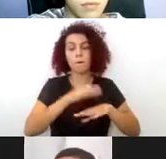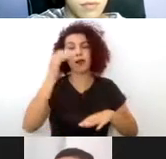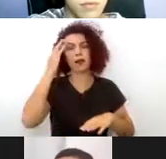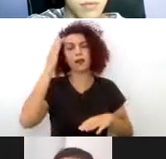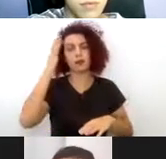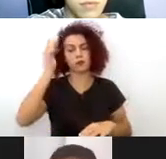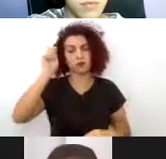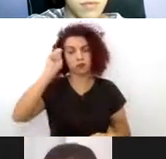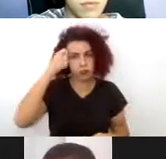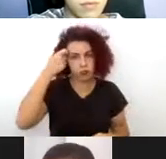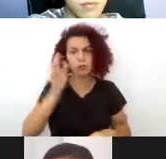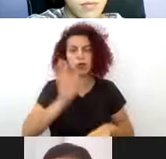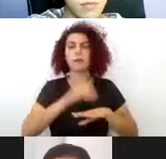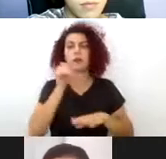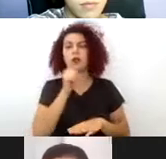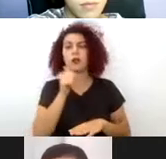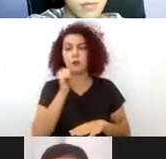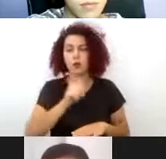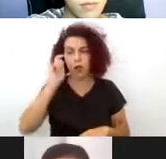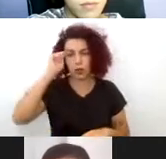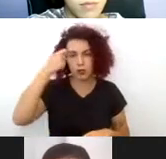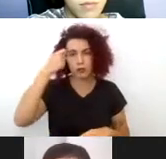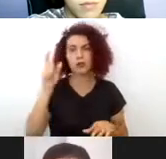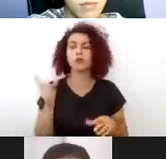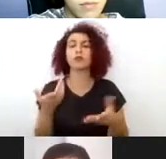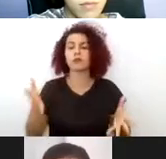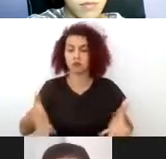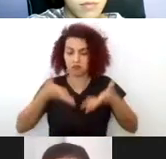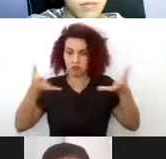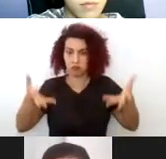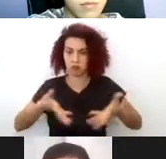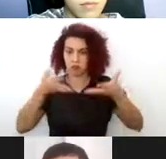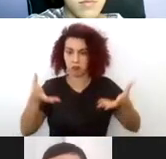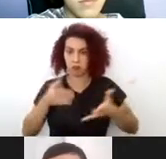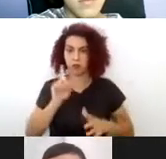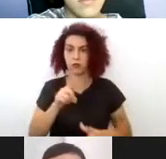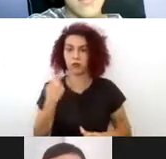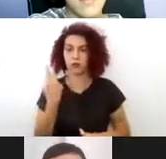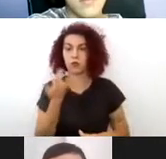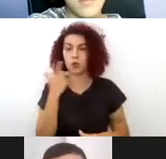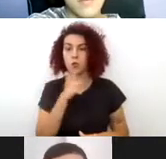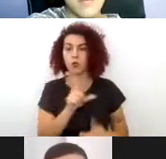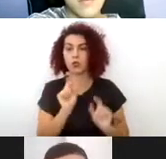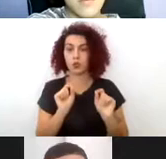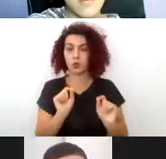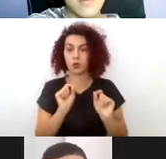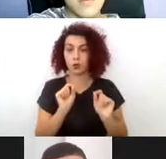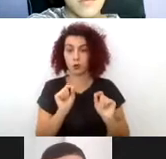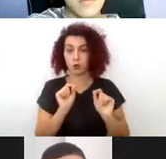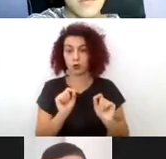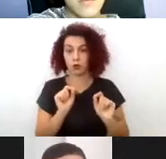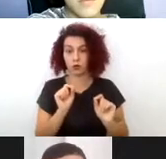intelectuais pretos com mais mulheres negras engajadas com mais ou menos negros engajadas a gente tem conseguido colocar algumas pautas